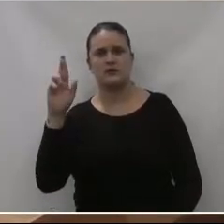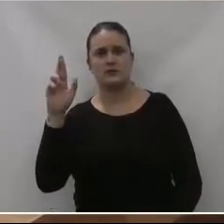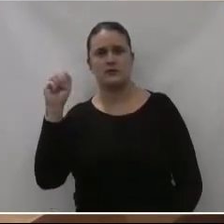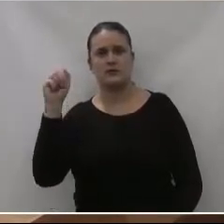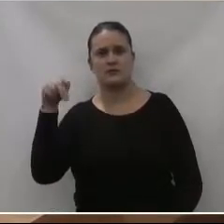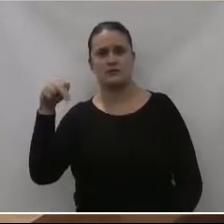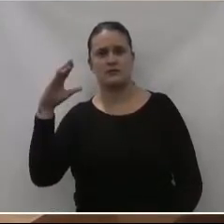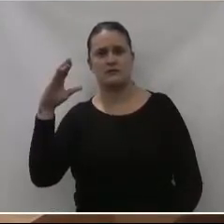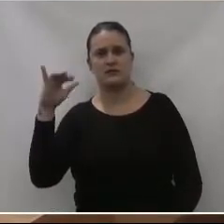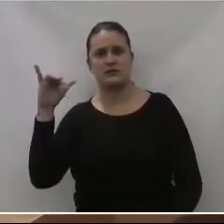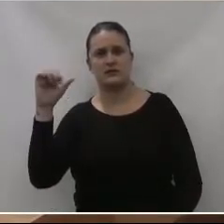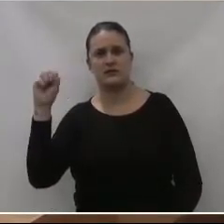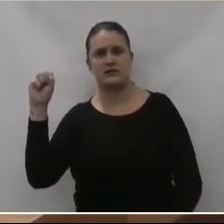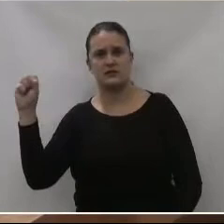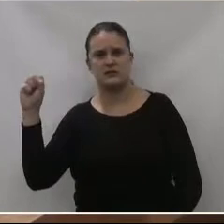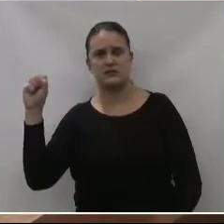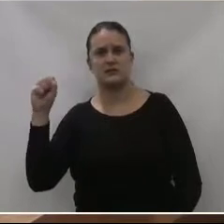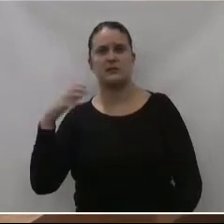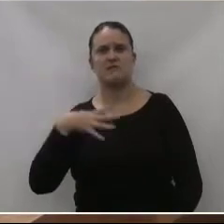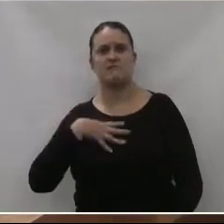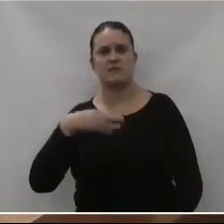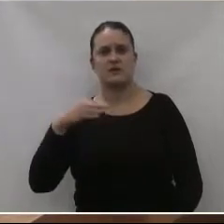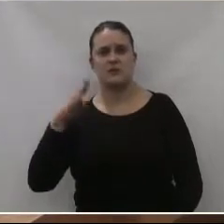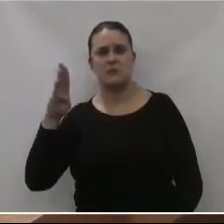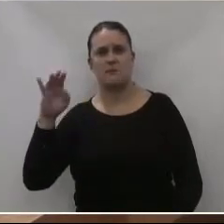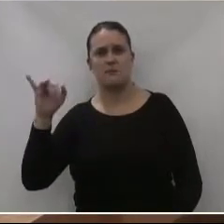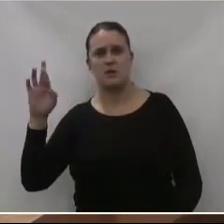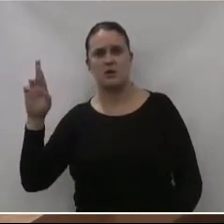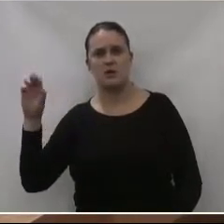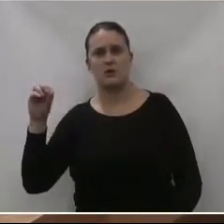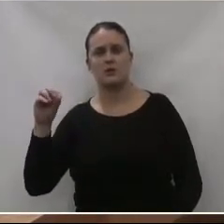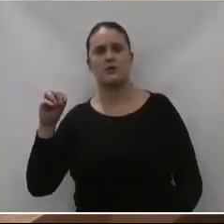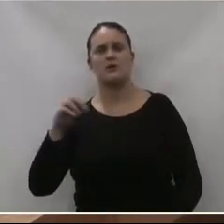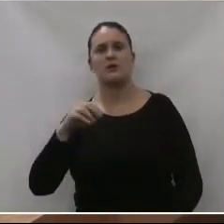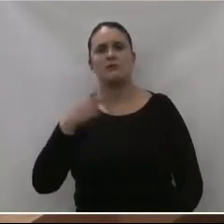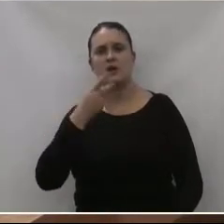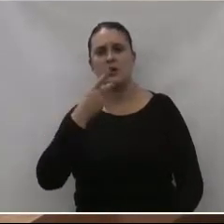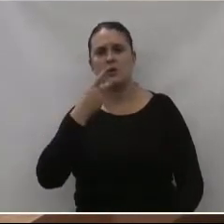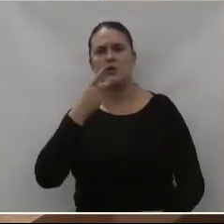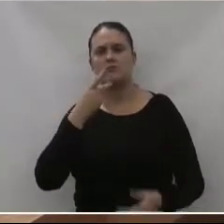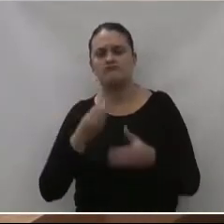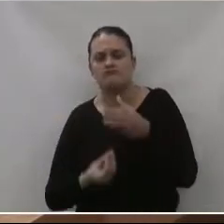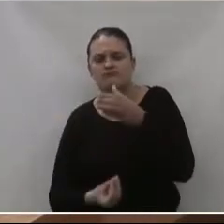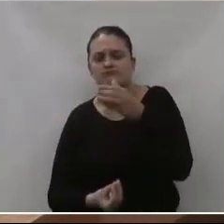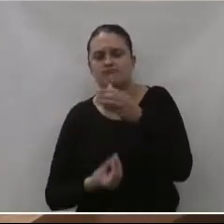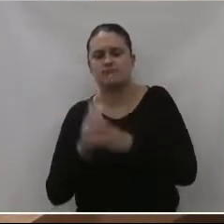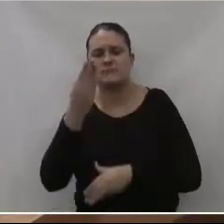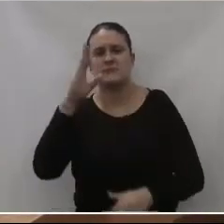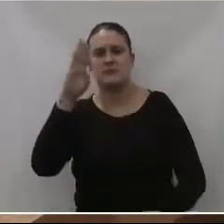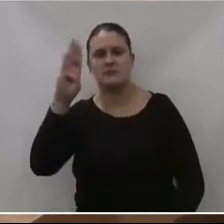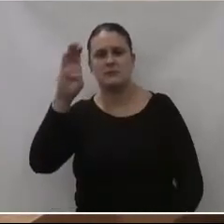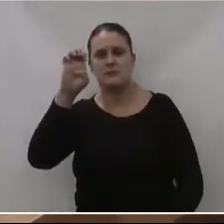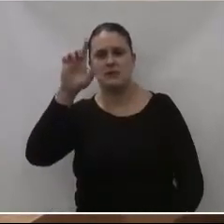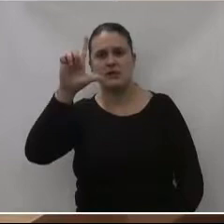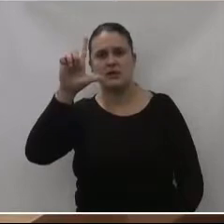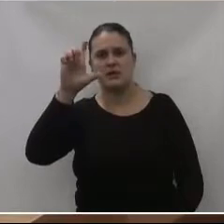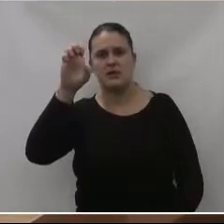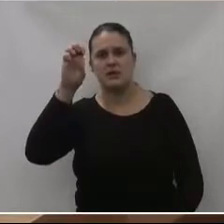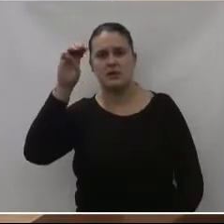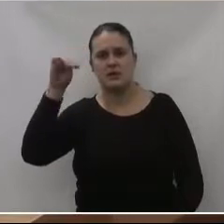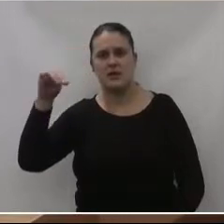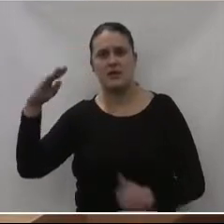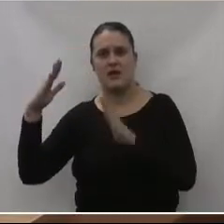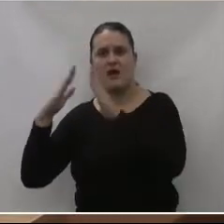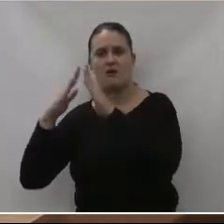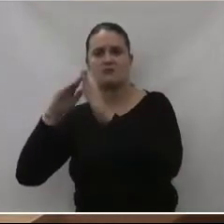Tayane, filho do Miro, que montou a Belém Casa do Pão, produzindo produtos diferenciados, com